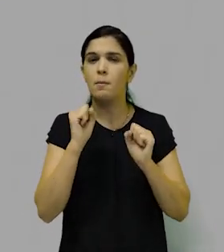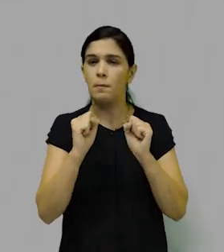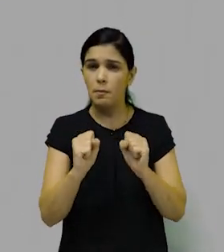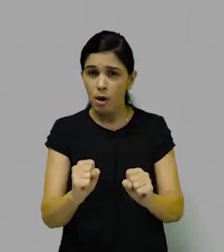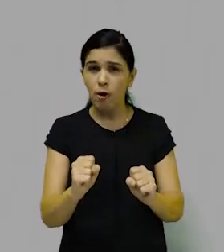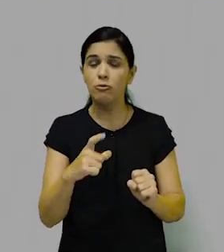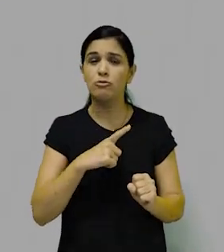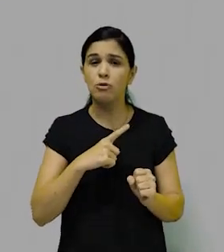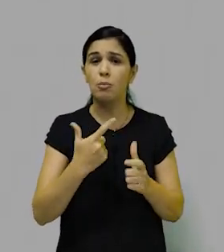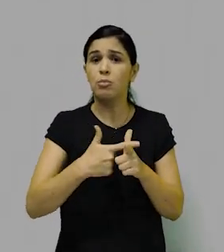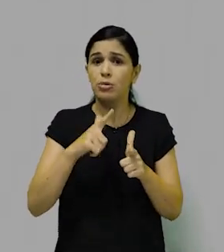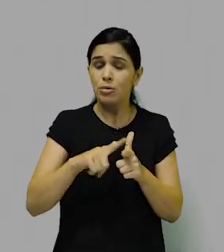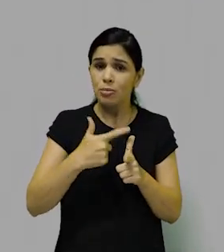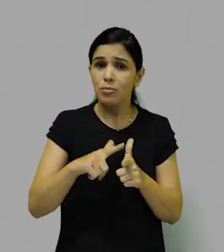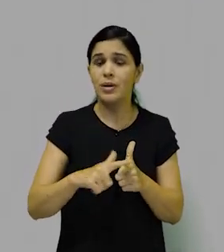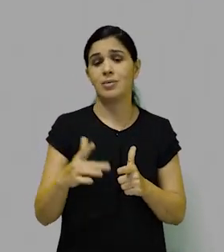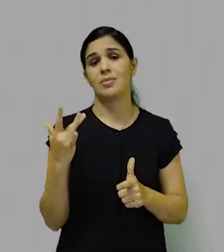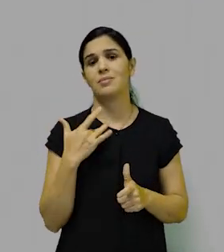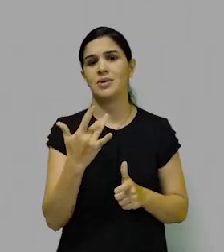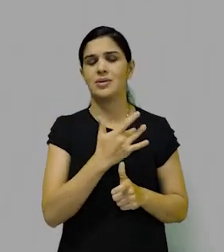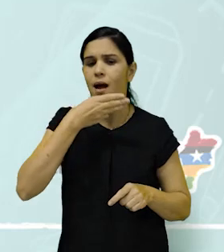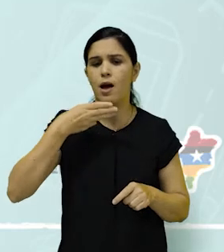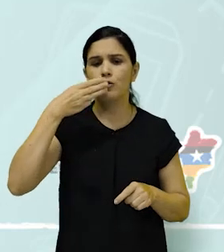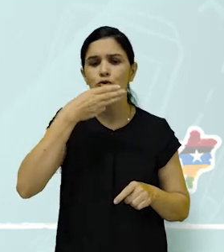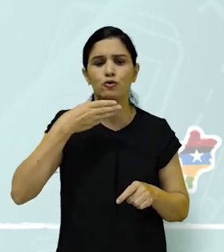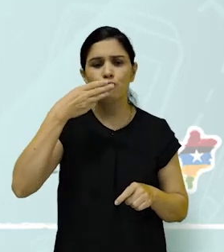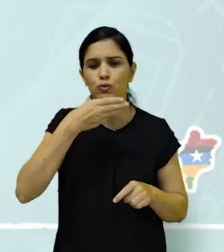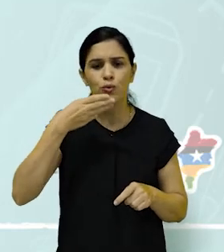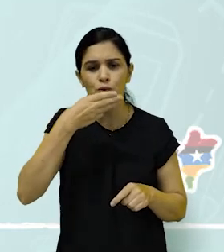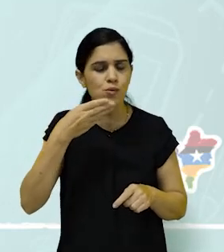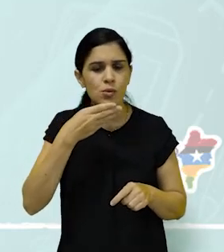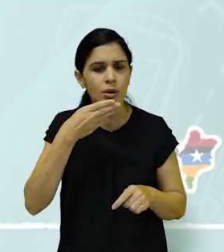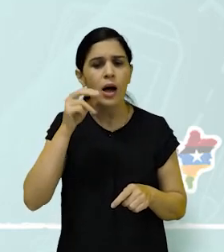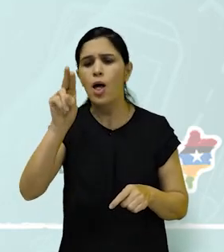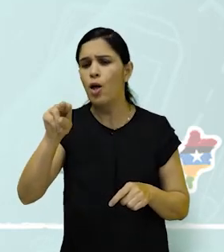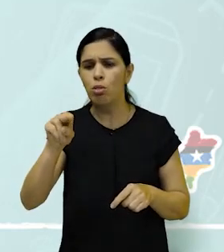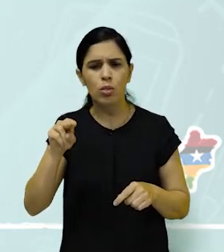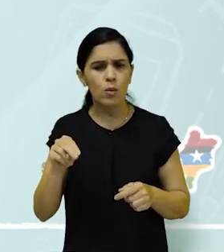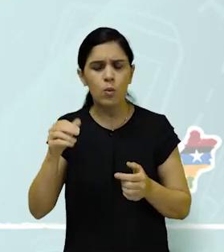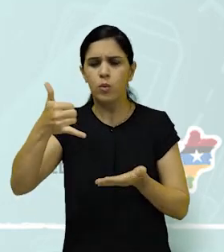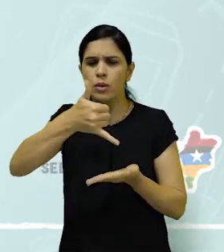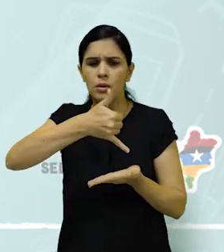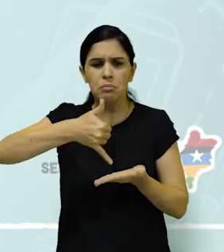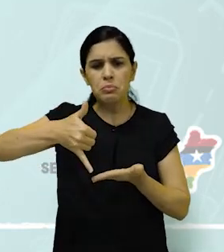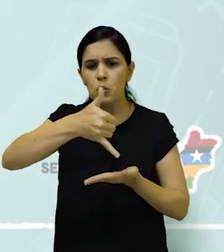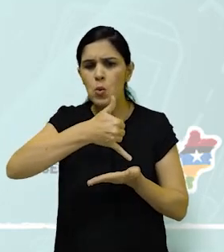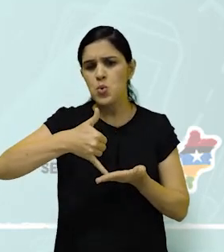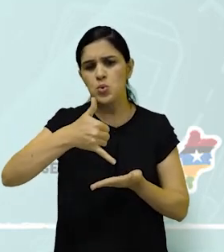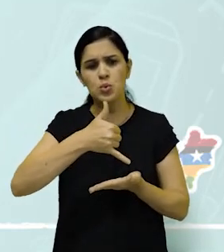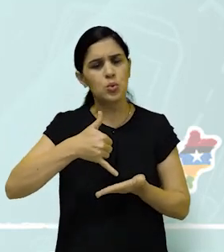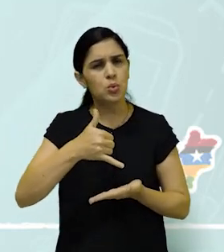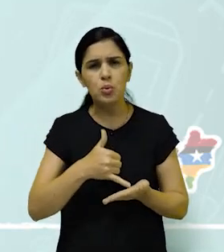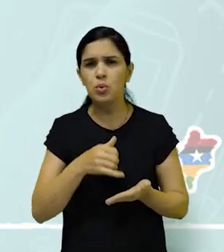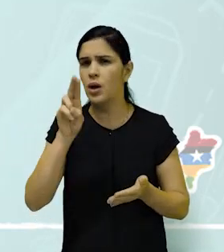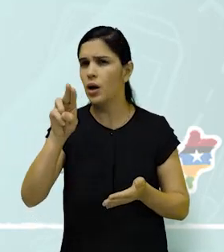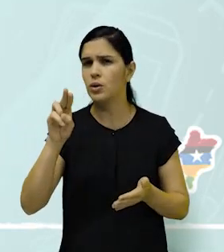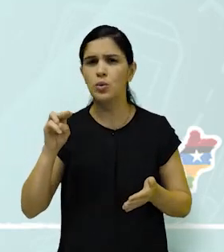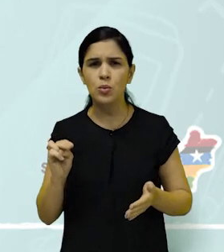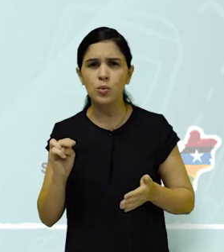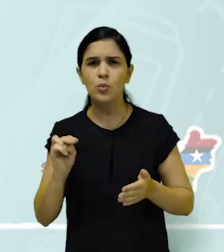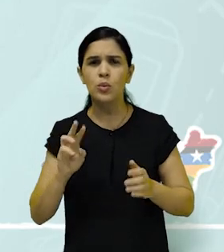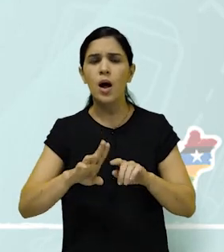imagem. Aqui acontece o que? O indivíduo, mesmo estando extremamente musculoso,